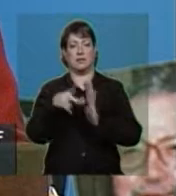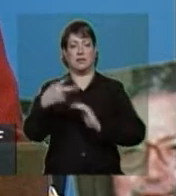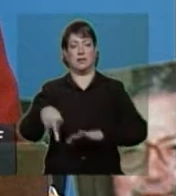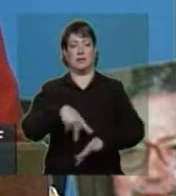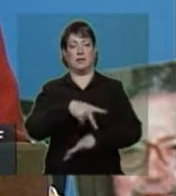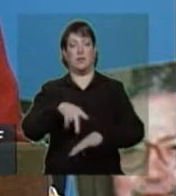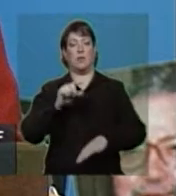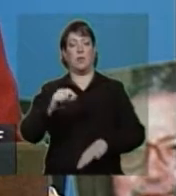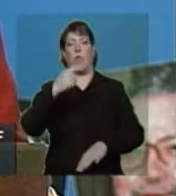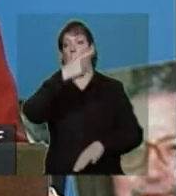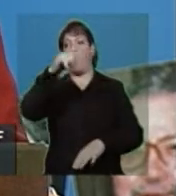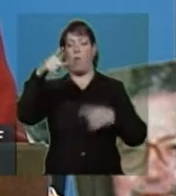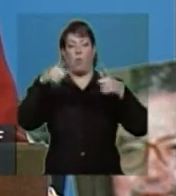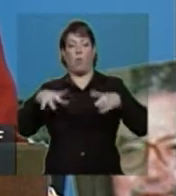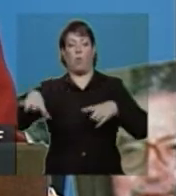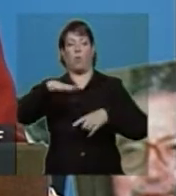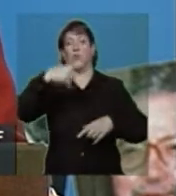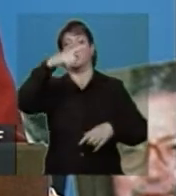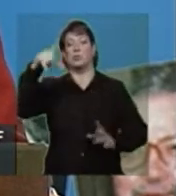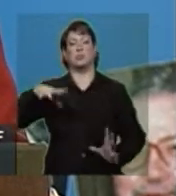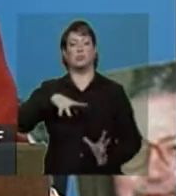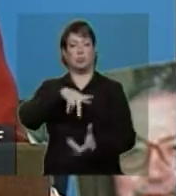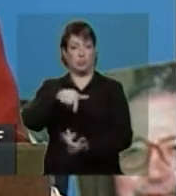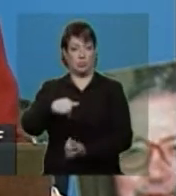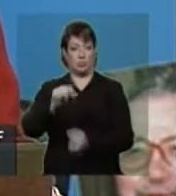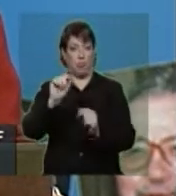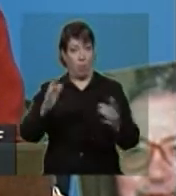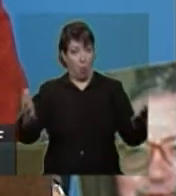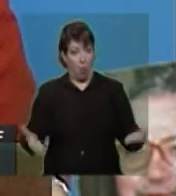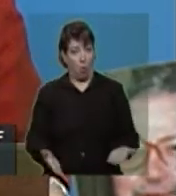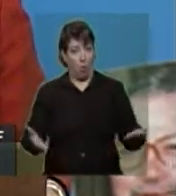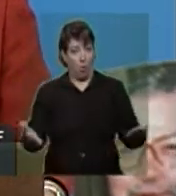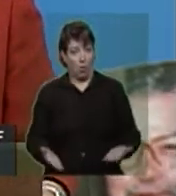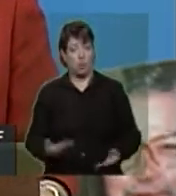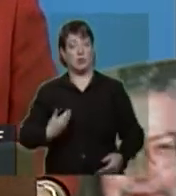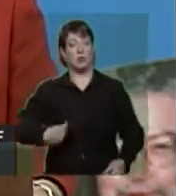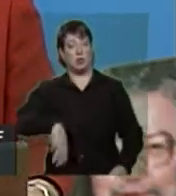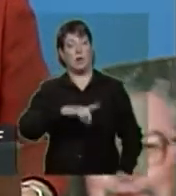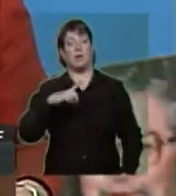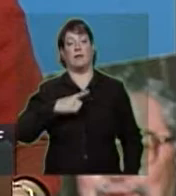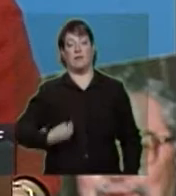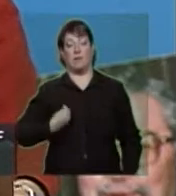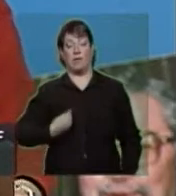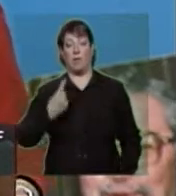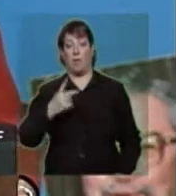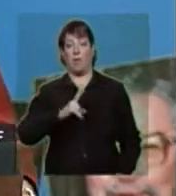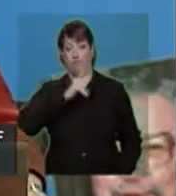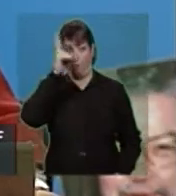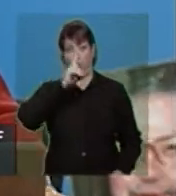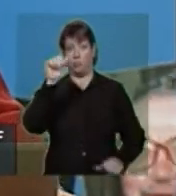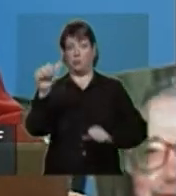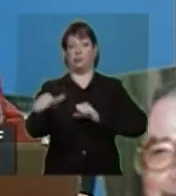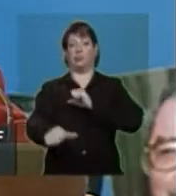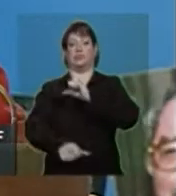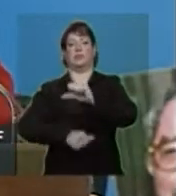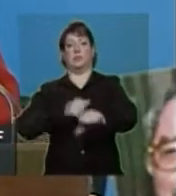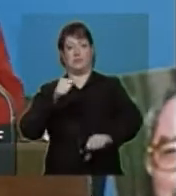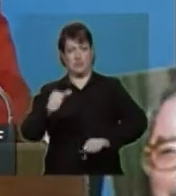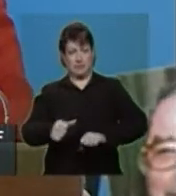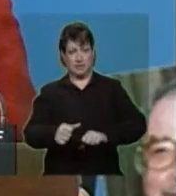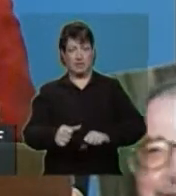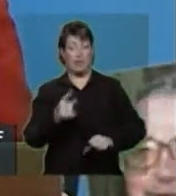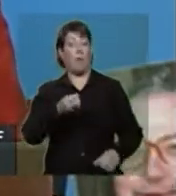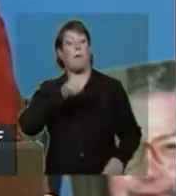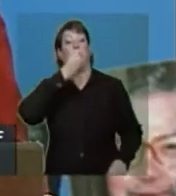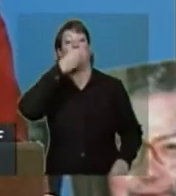em outras regiões do mundo. Hoje, nós vivemos uma grande transformação, uma